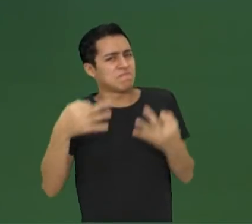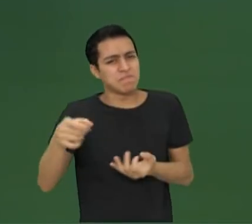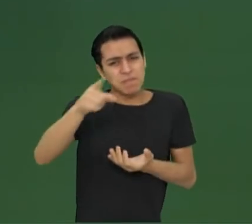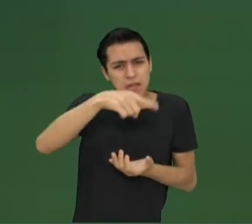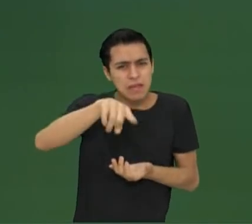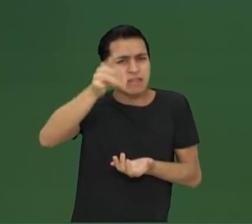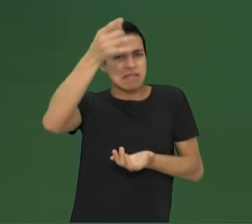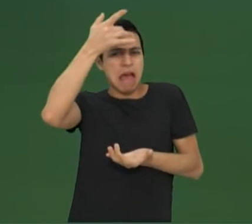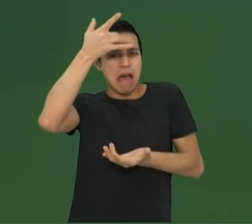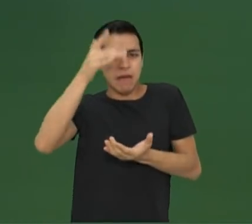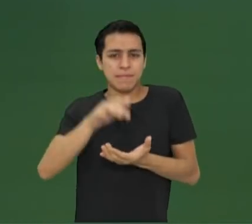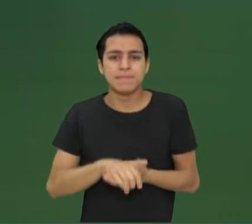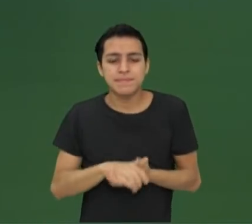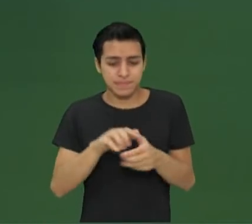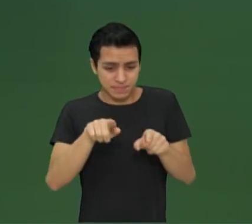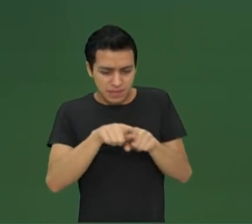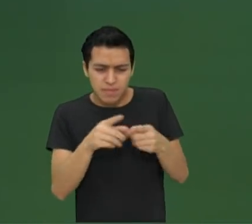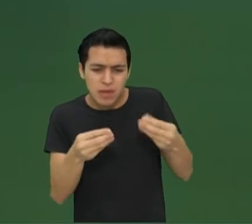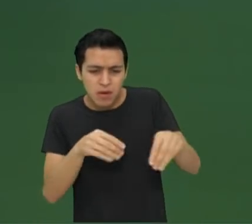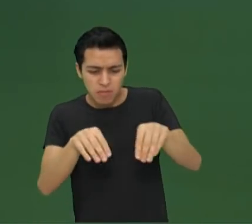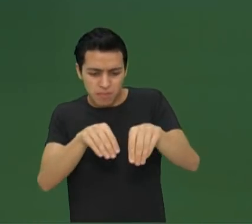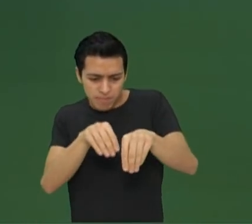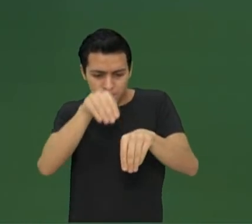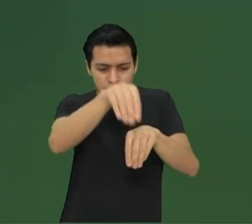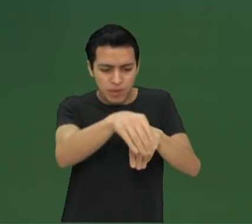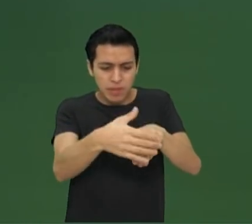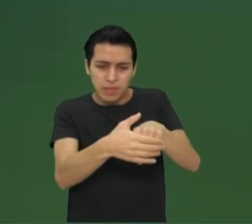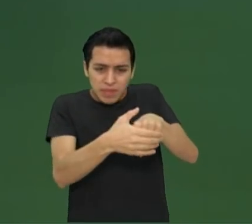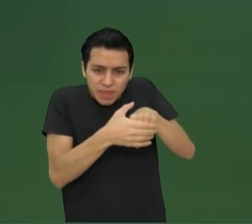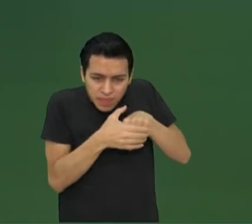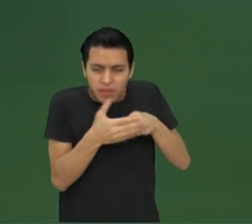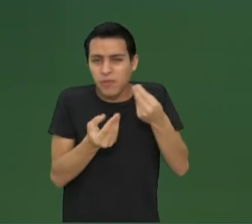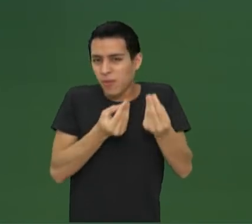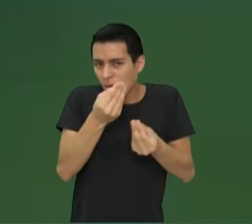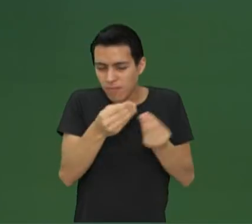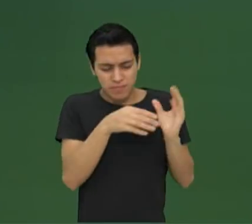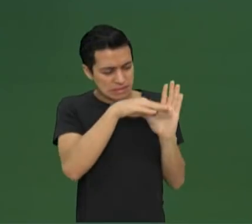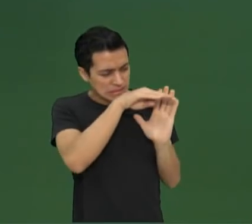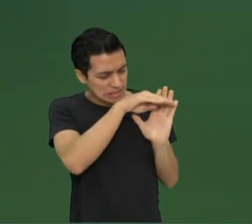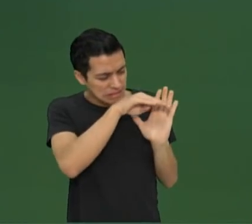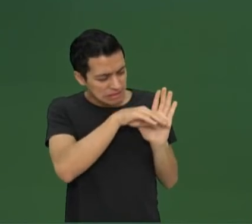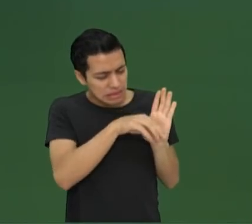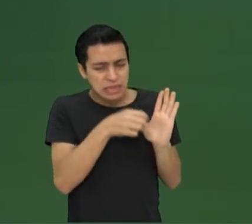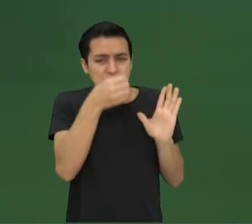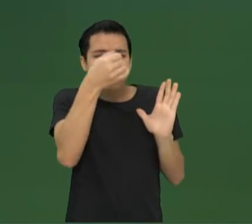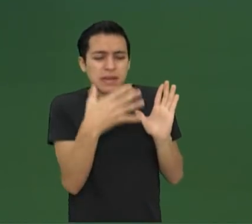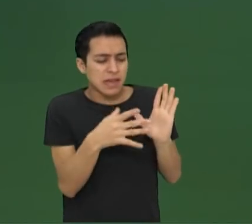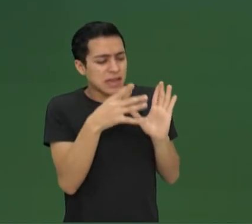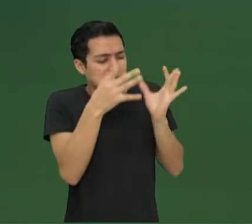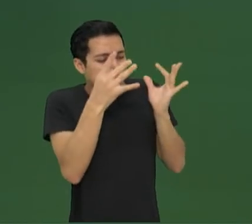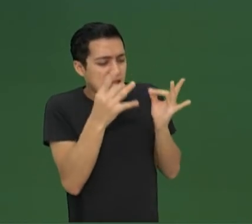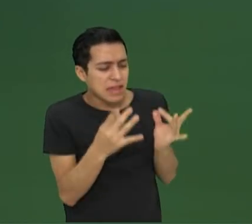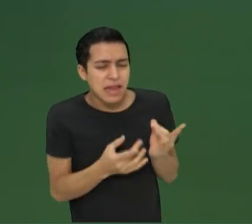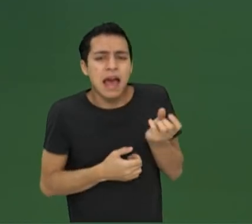cabeça. Falamos sobre as capturas de cada uma das peças, né? Listamos todas elas e falamos sobre a captura.